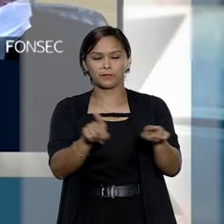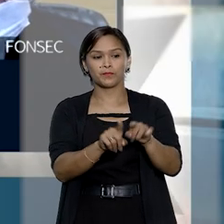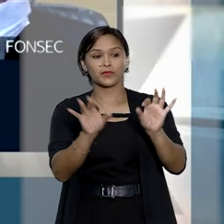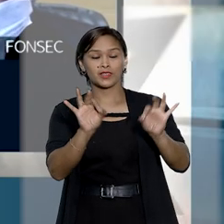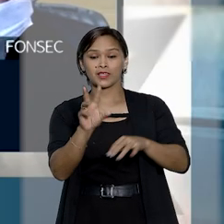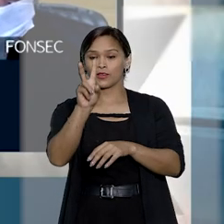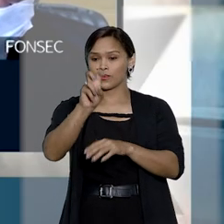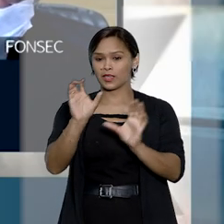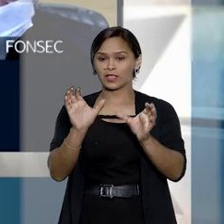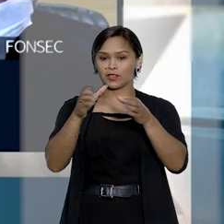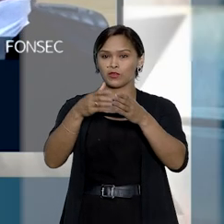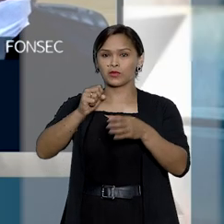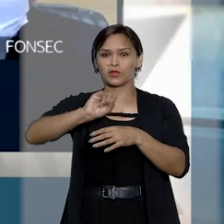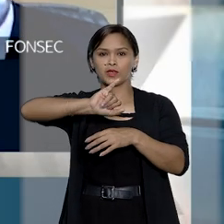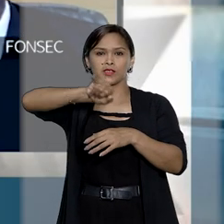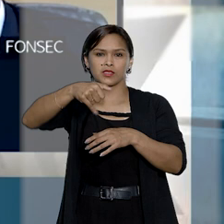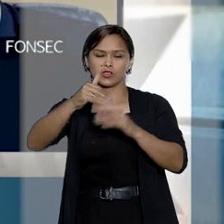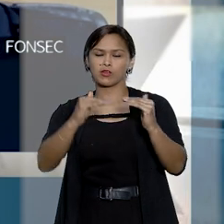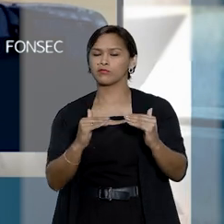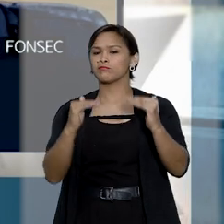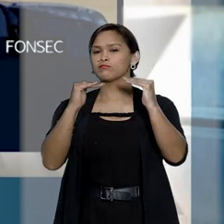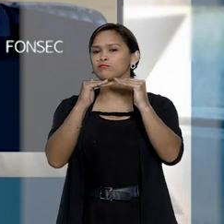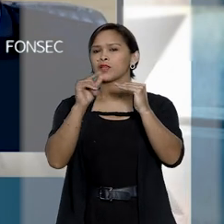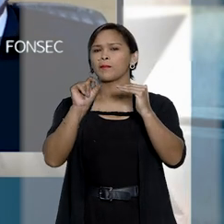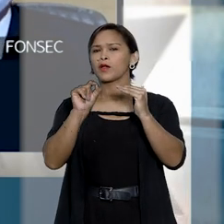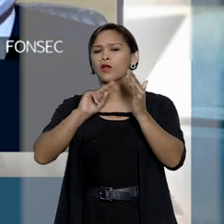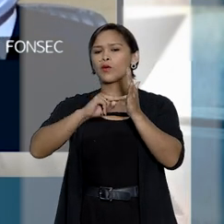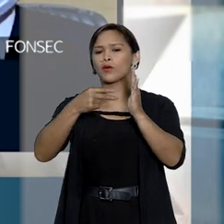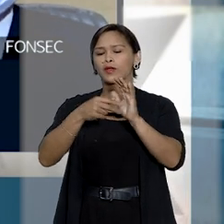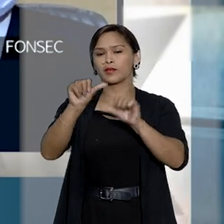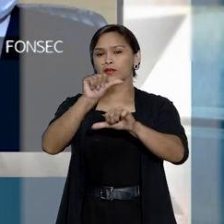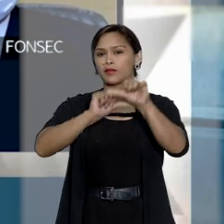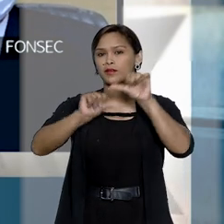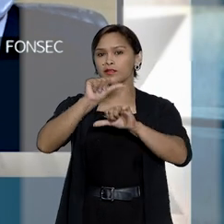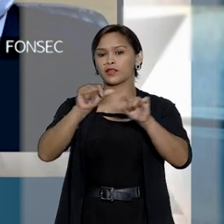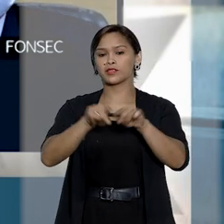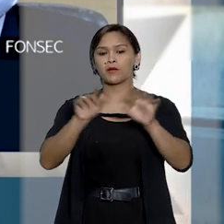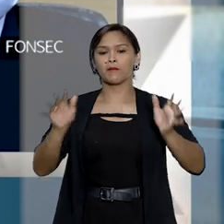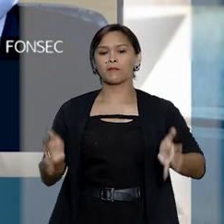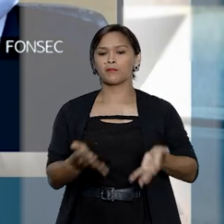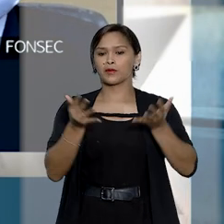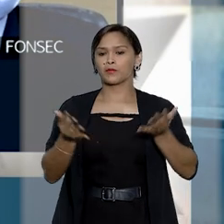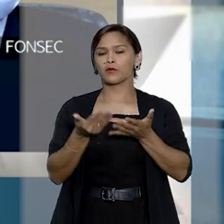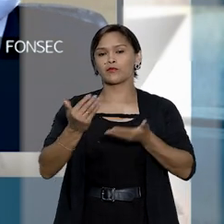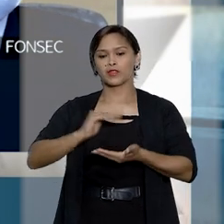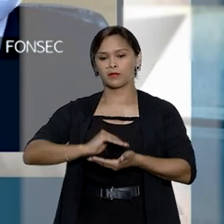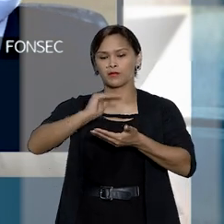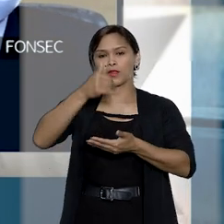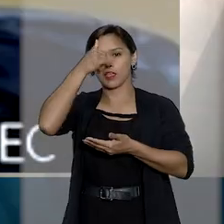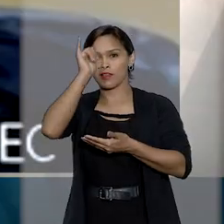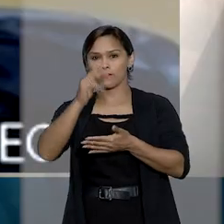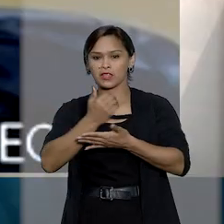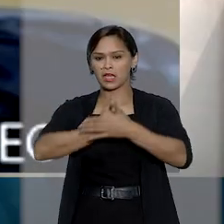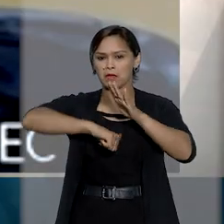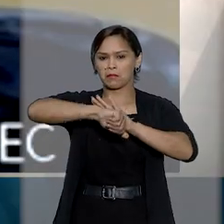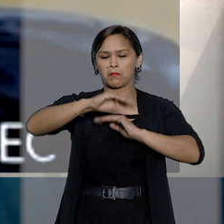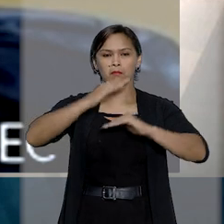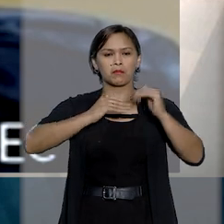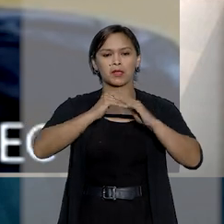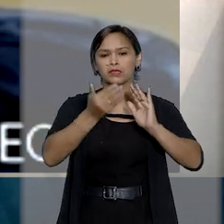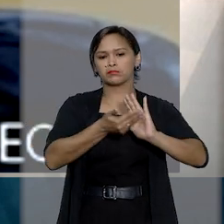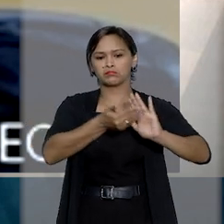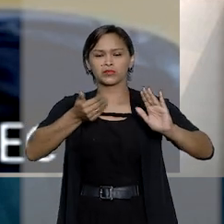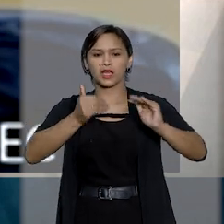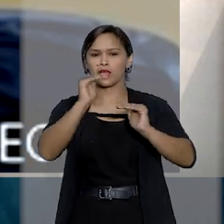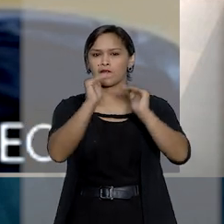a quinta turma do STJ estabeleceu que as alterações promovidas pelo pacote anticrime não retiraram a